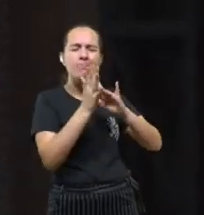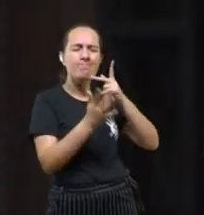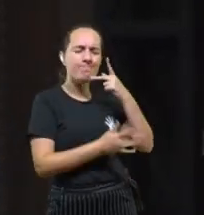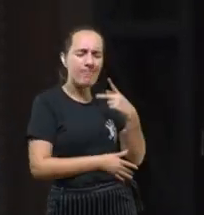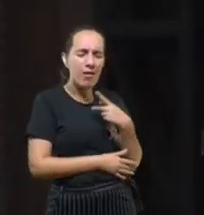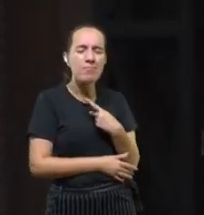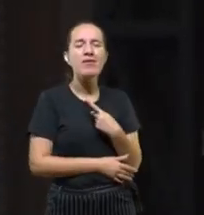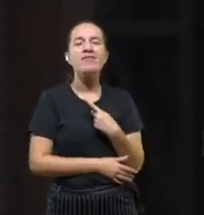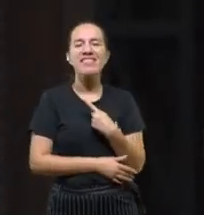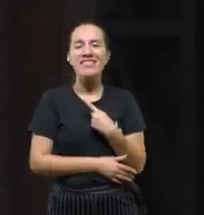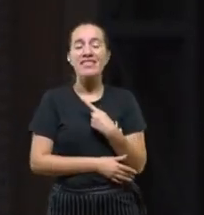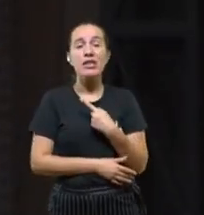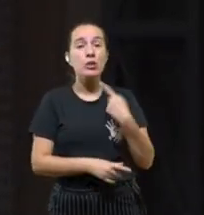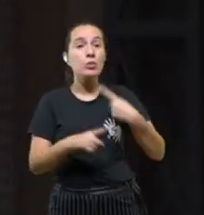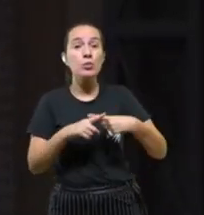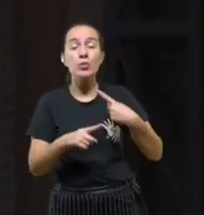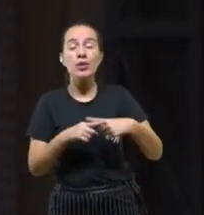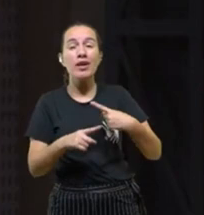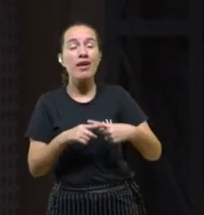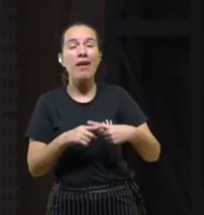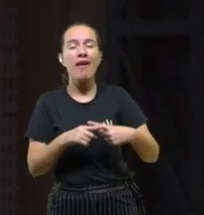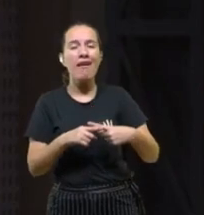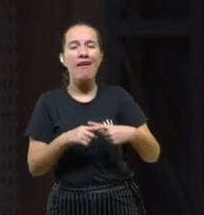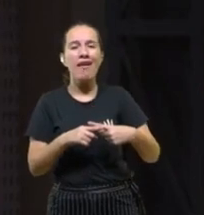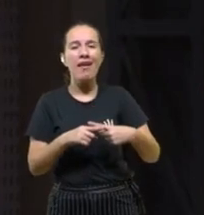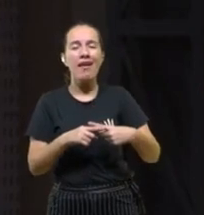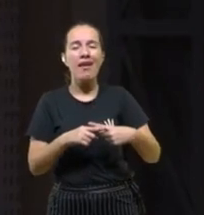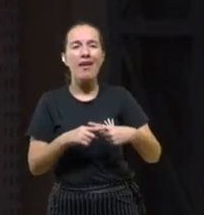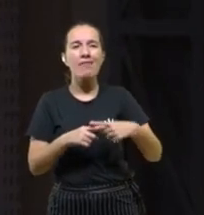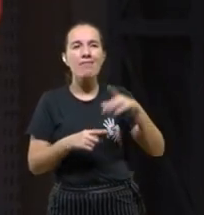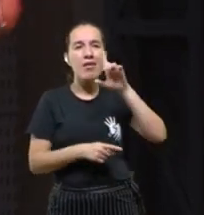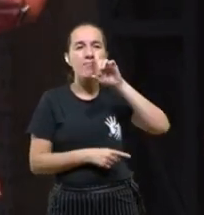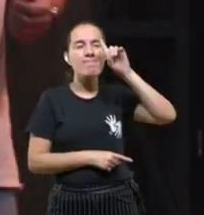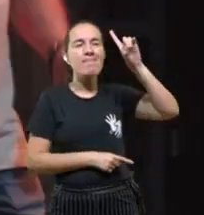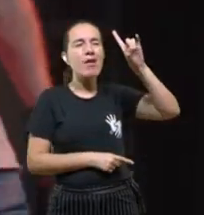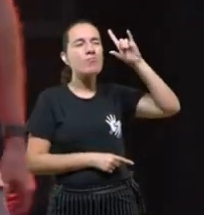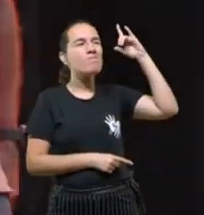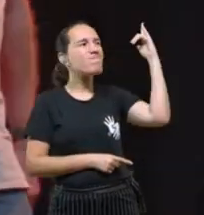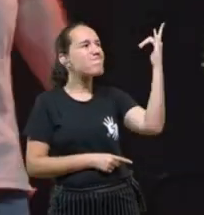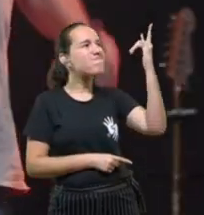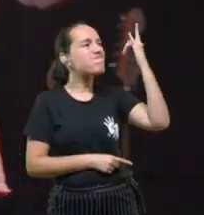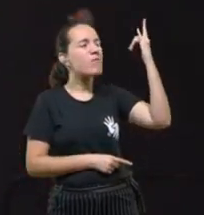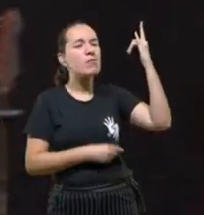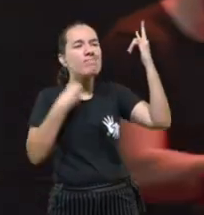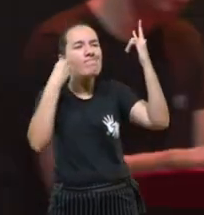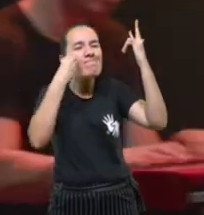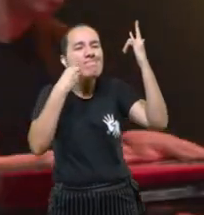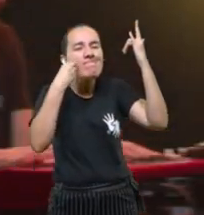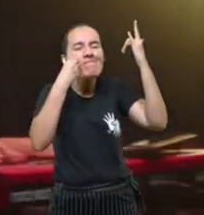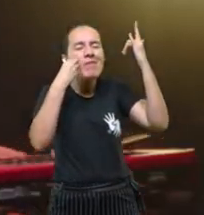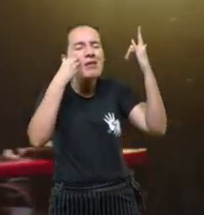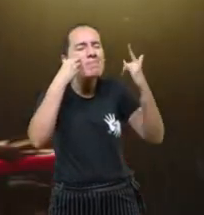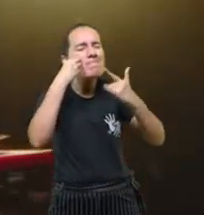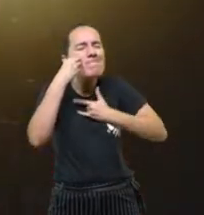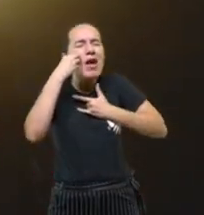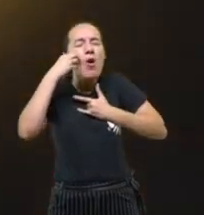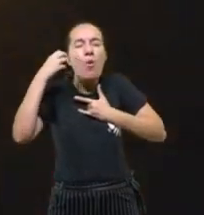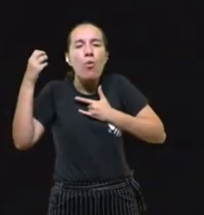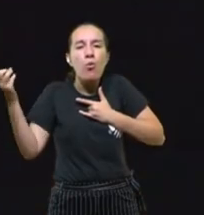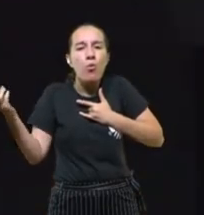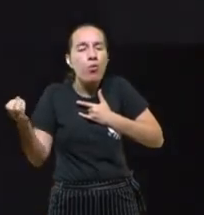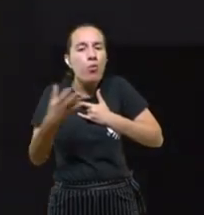eu tive uma nova revelação do amor de Jesus. Num nível que eu